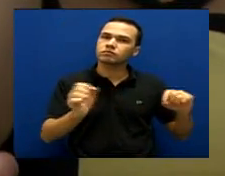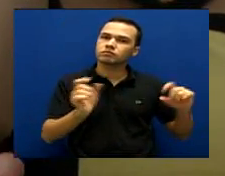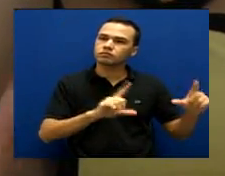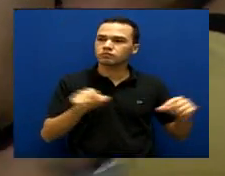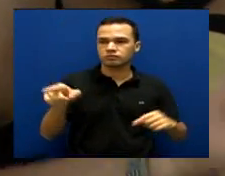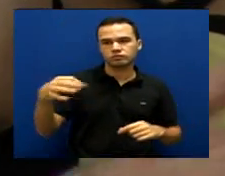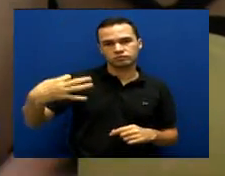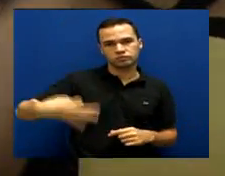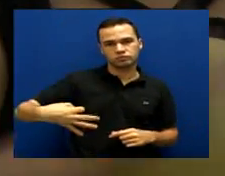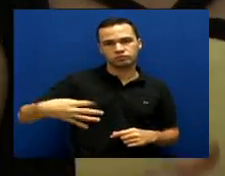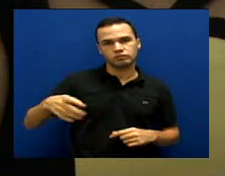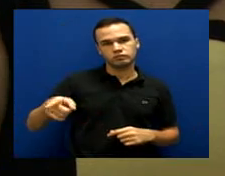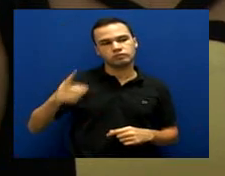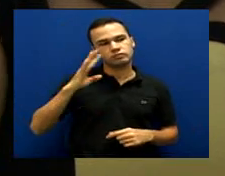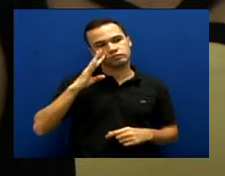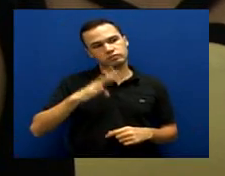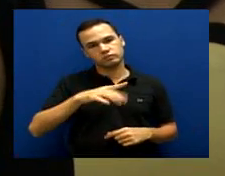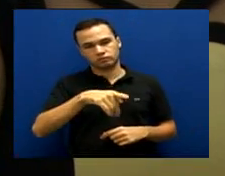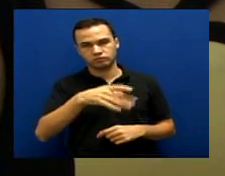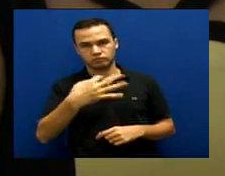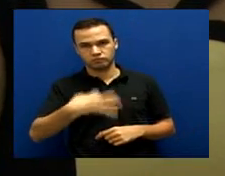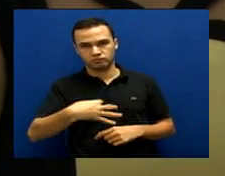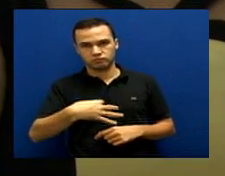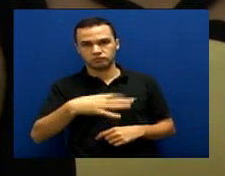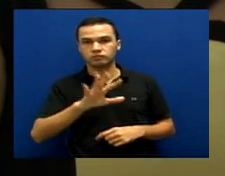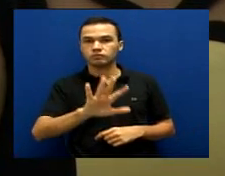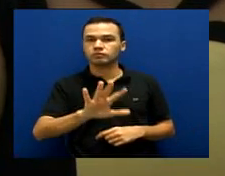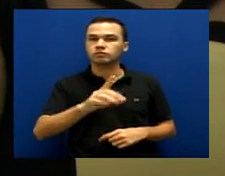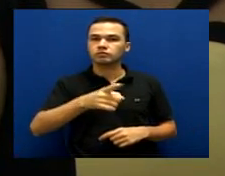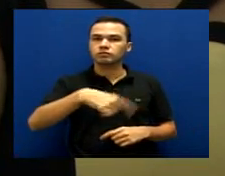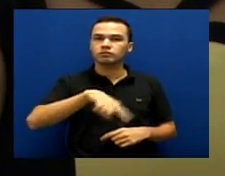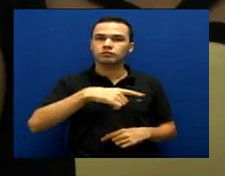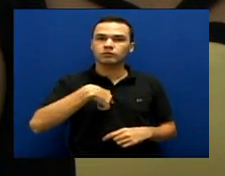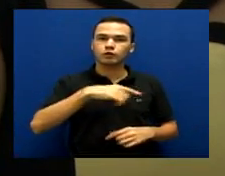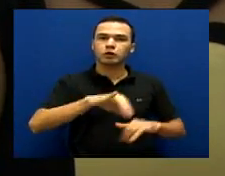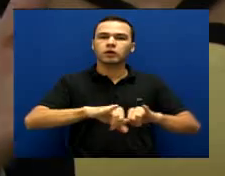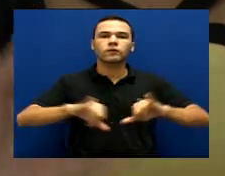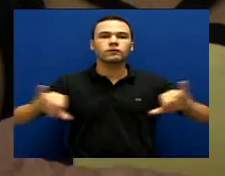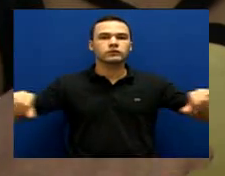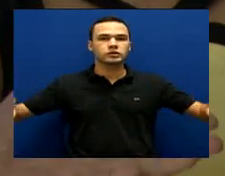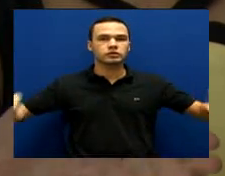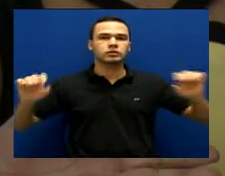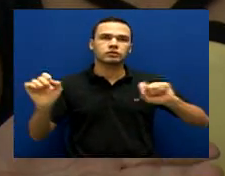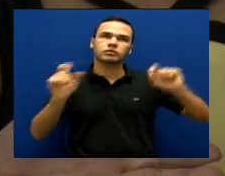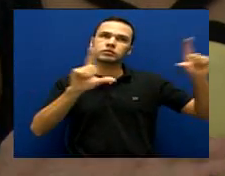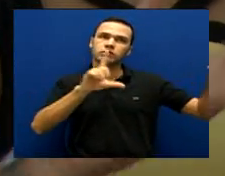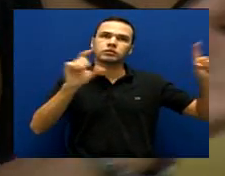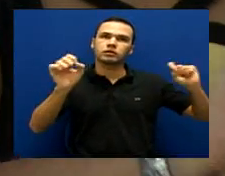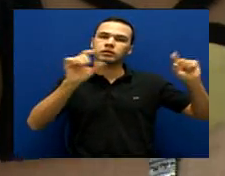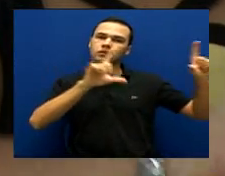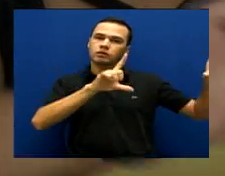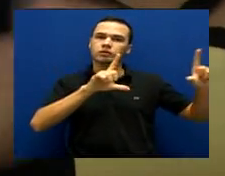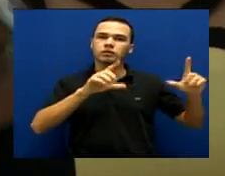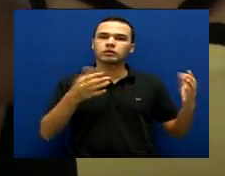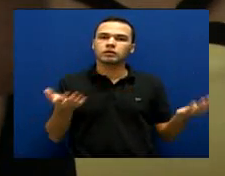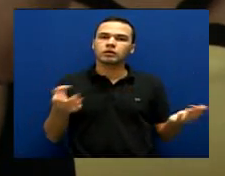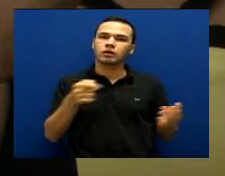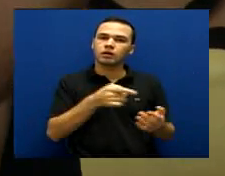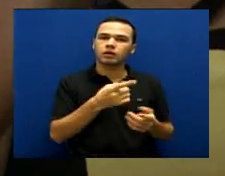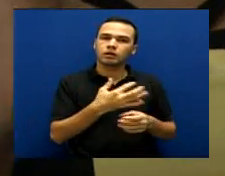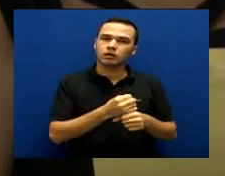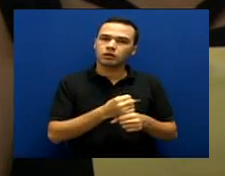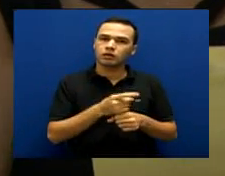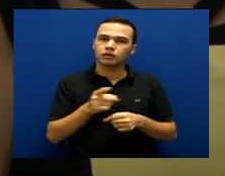estão corretas do ponto de vista fiscal estamos passando a comunicação visual que está sendo feita é de que a citação